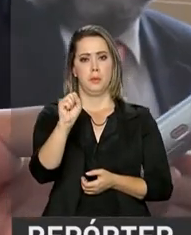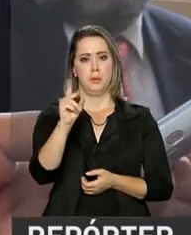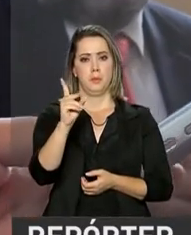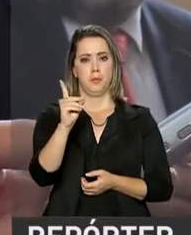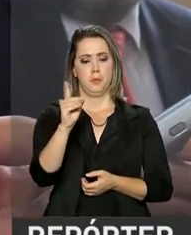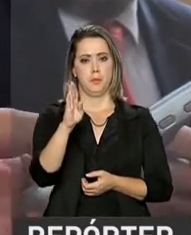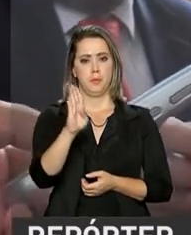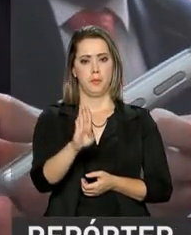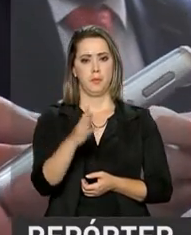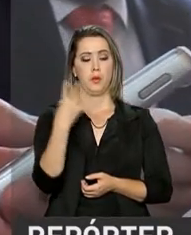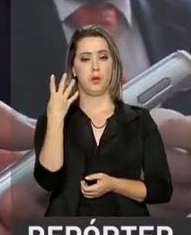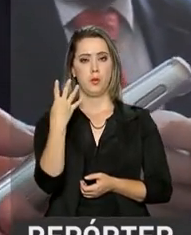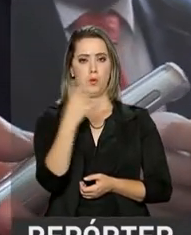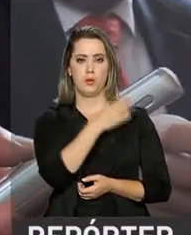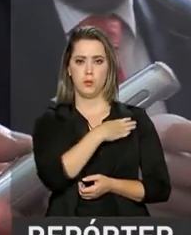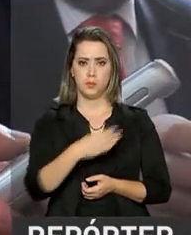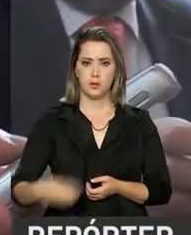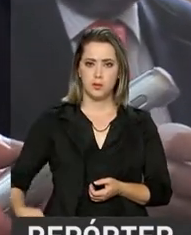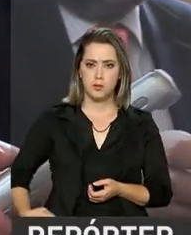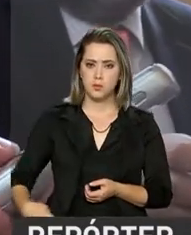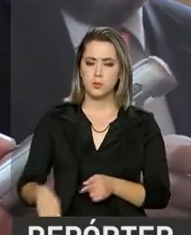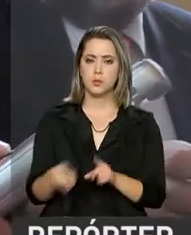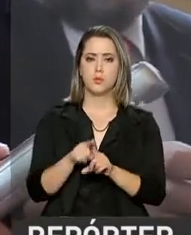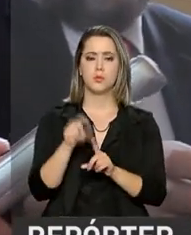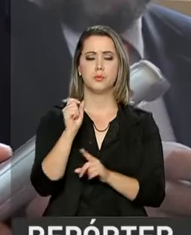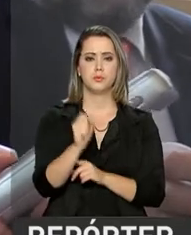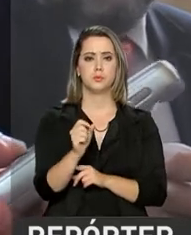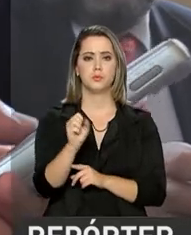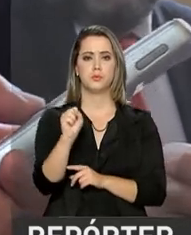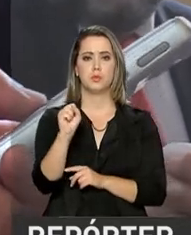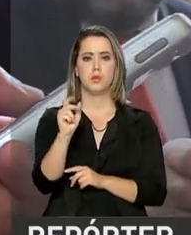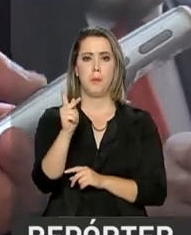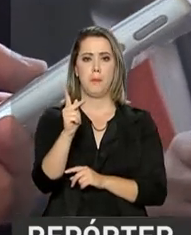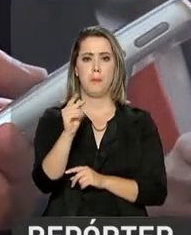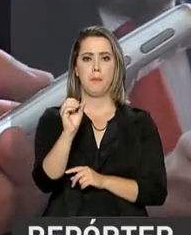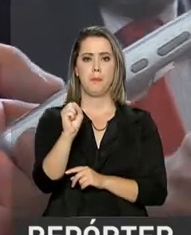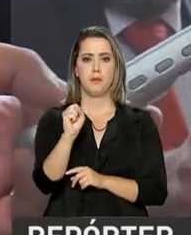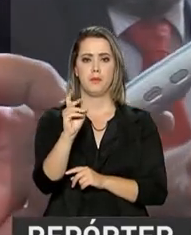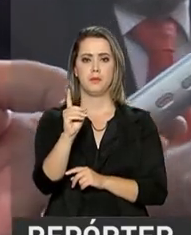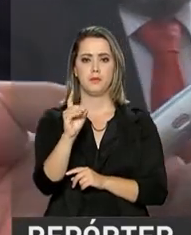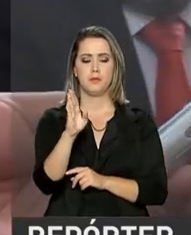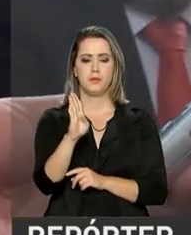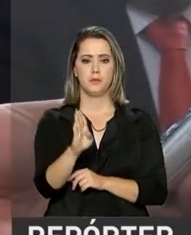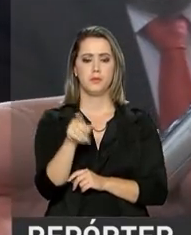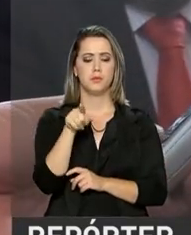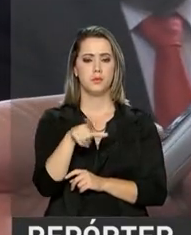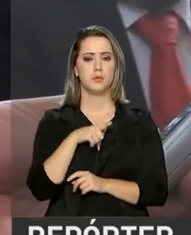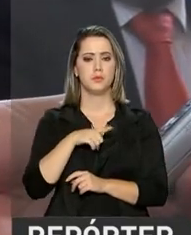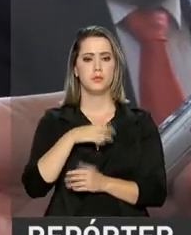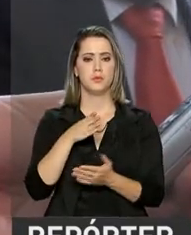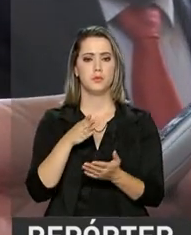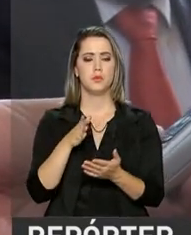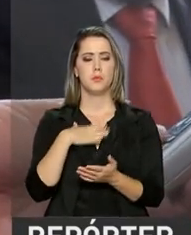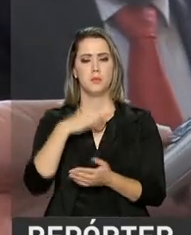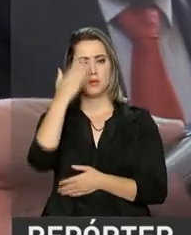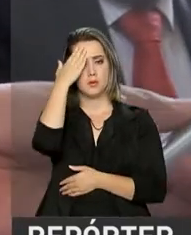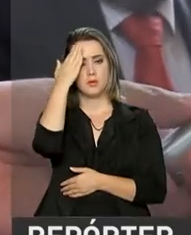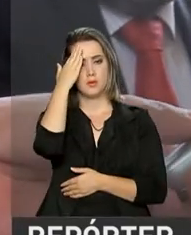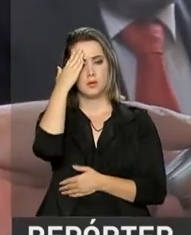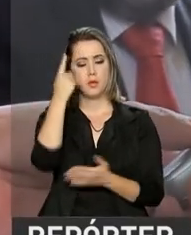4 o psdb é choro de seus compromissos o compromisso que as do presidente assumiu